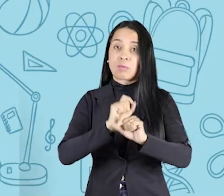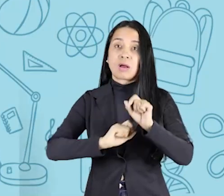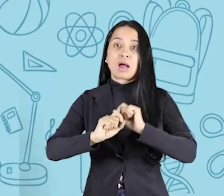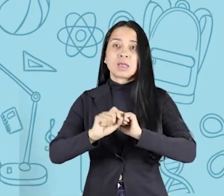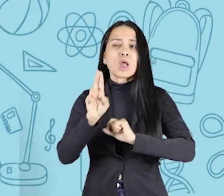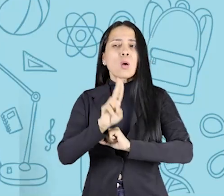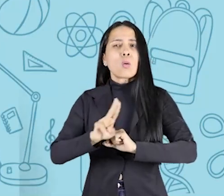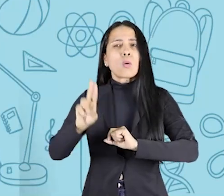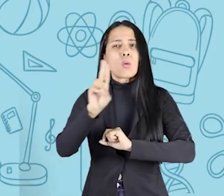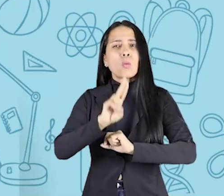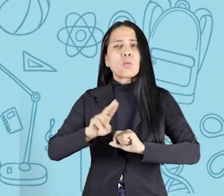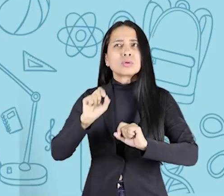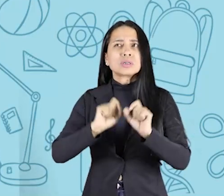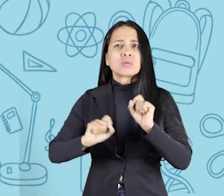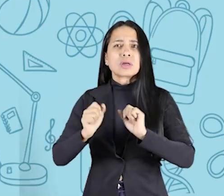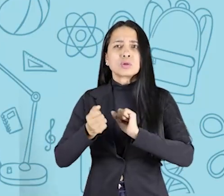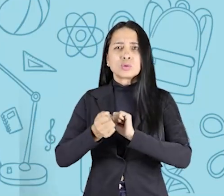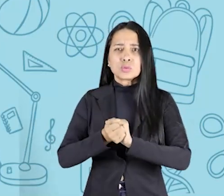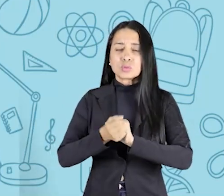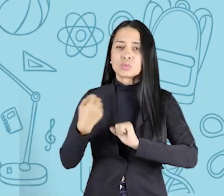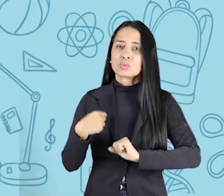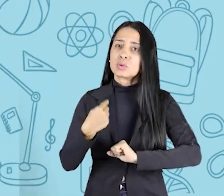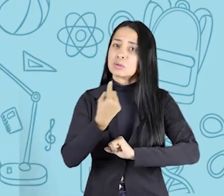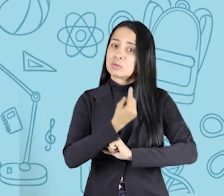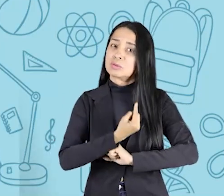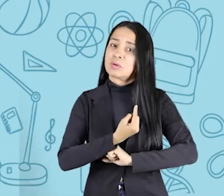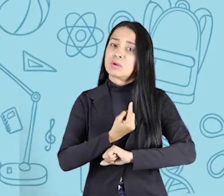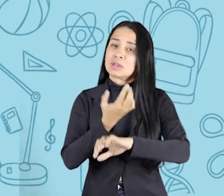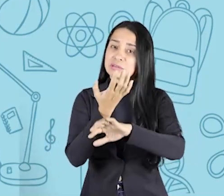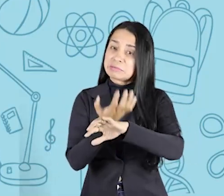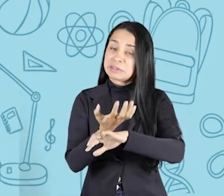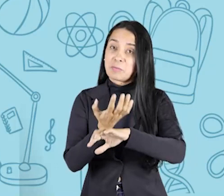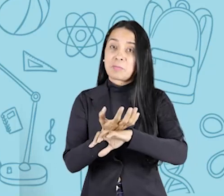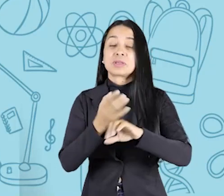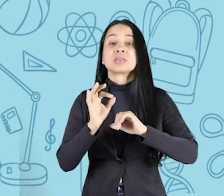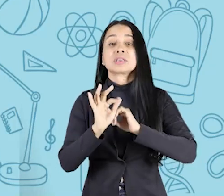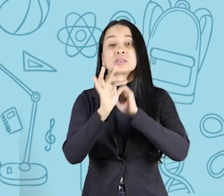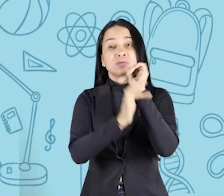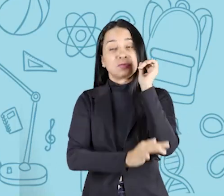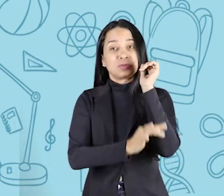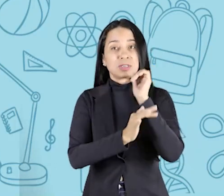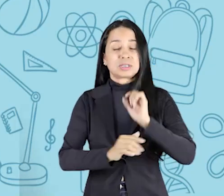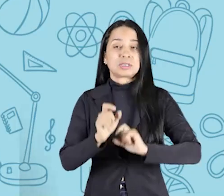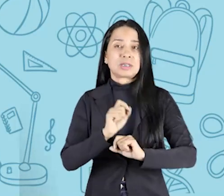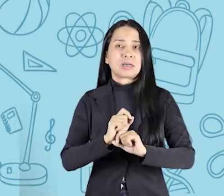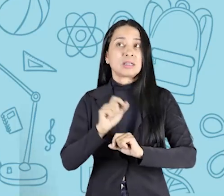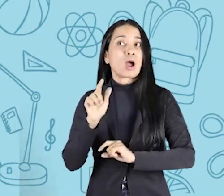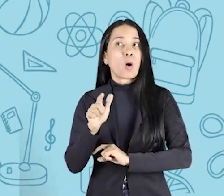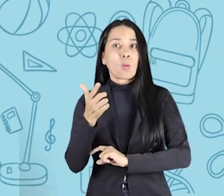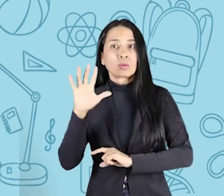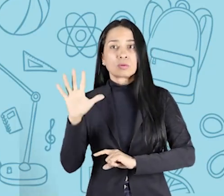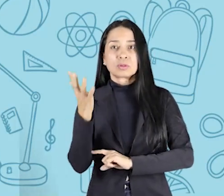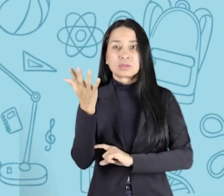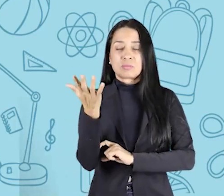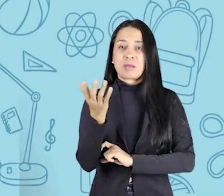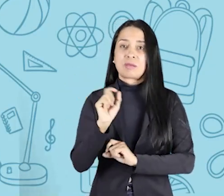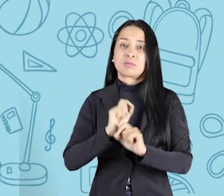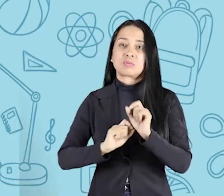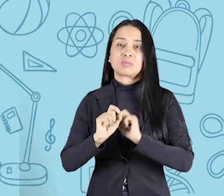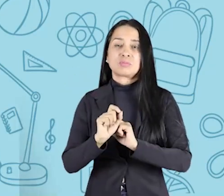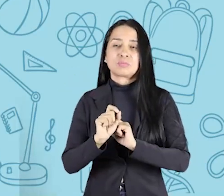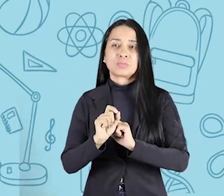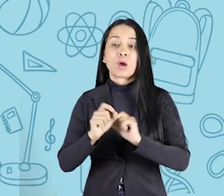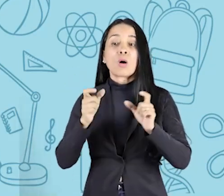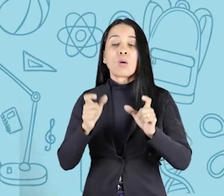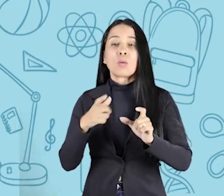aplicabilidade junto com a nossa área, de física, tá? Então, Tem outra situação muito pontual, aquela onde